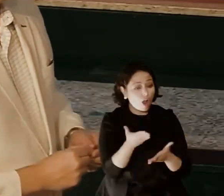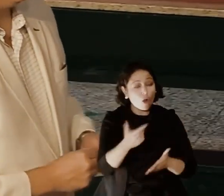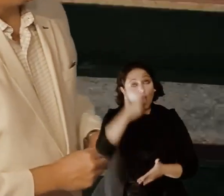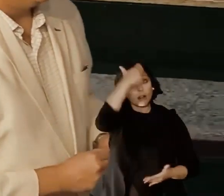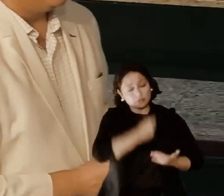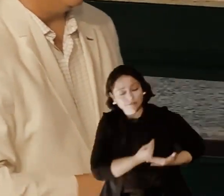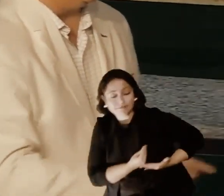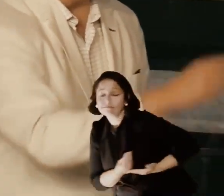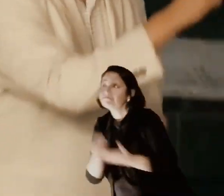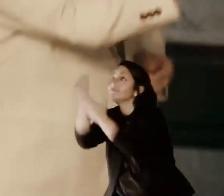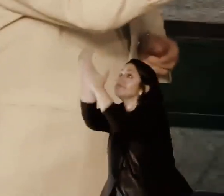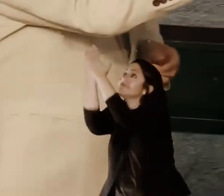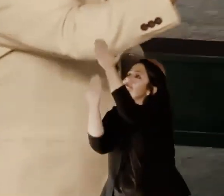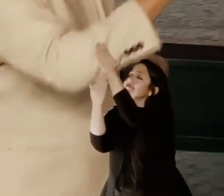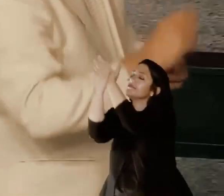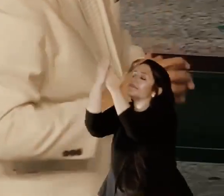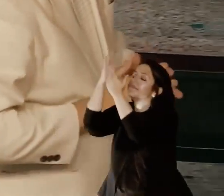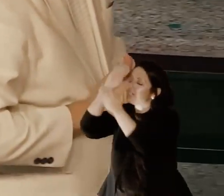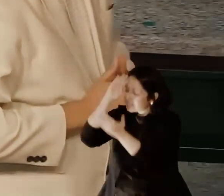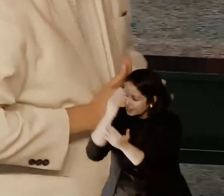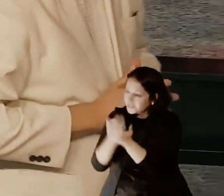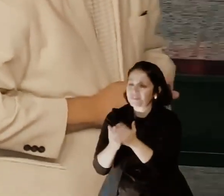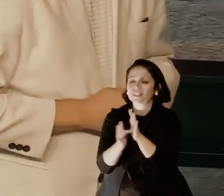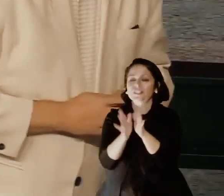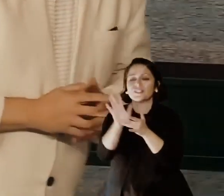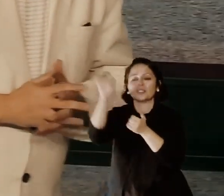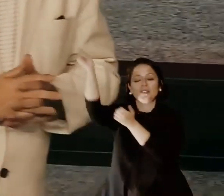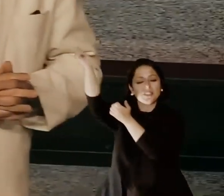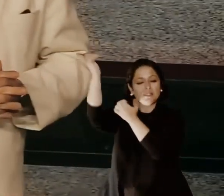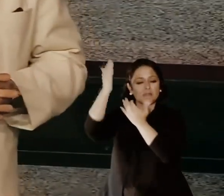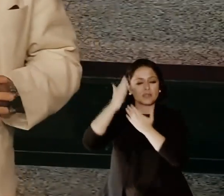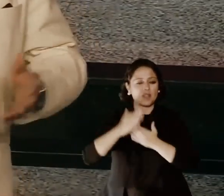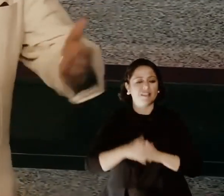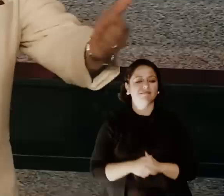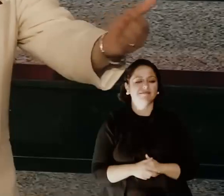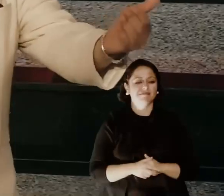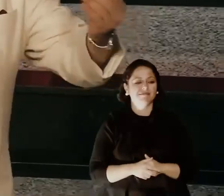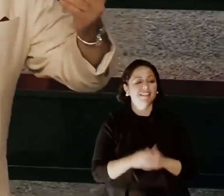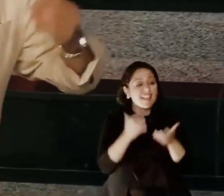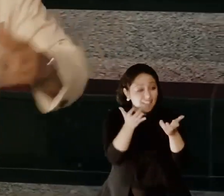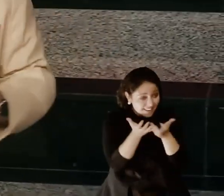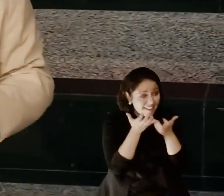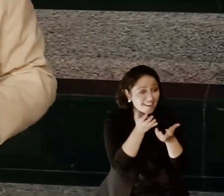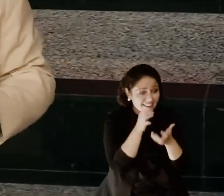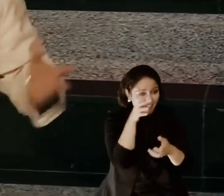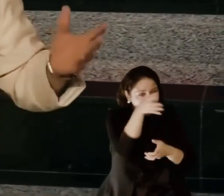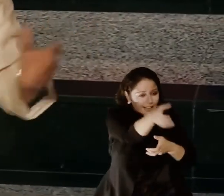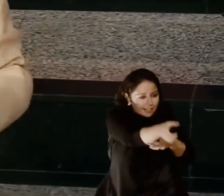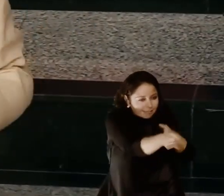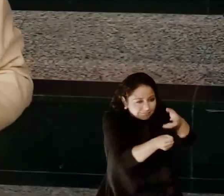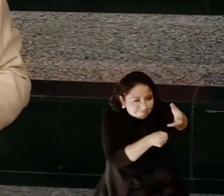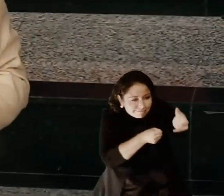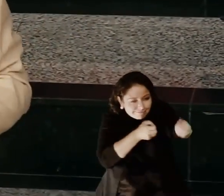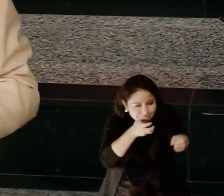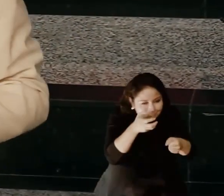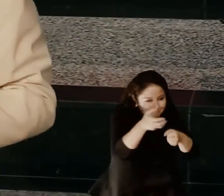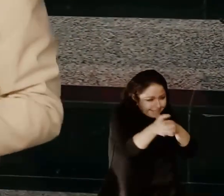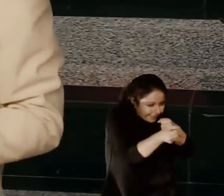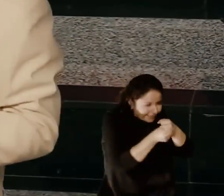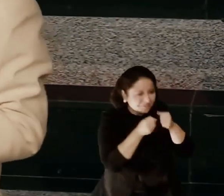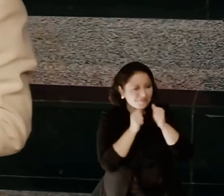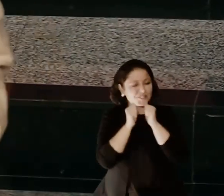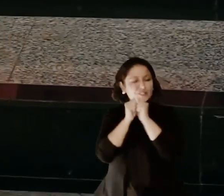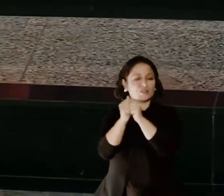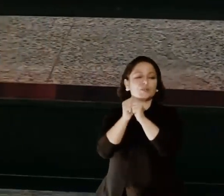Jesus. Ele deseja abençoar você. Ele quer trazê-lo para perto. Por isso ele veio, para